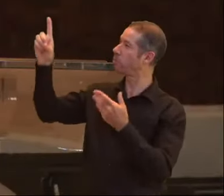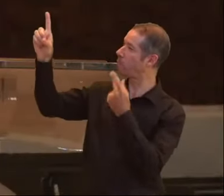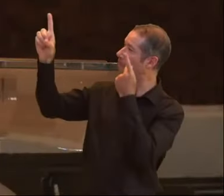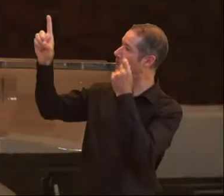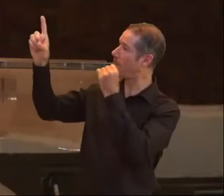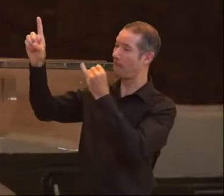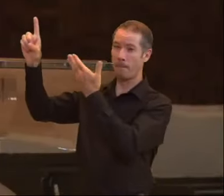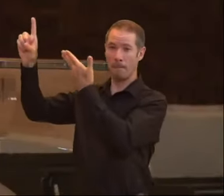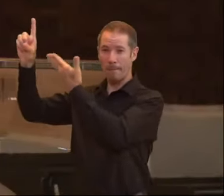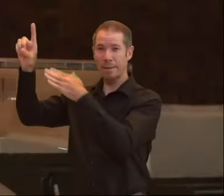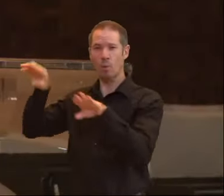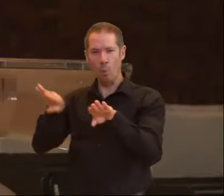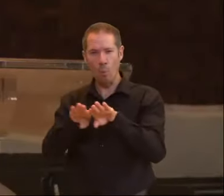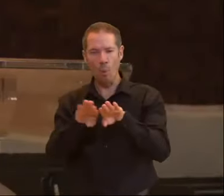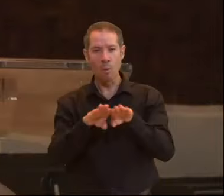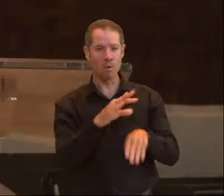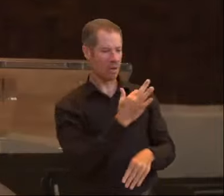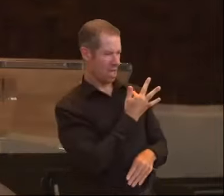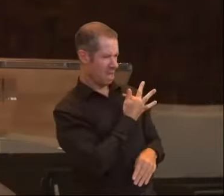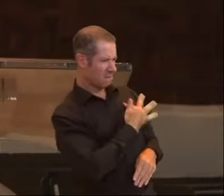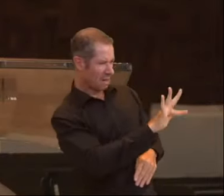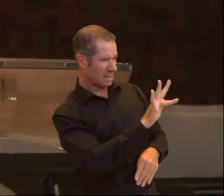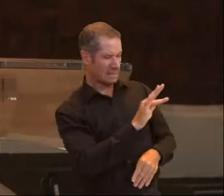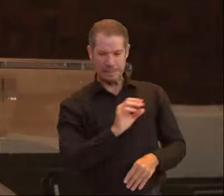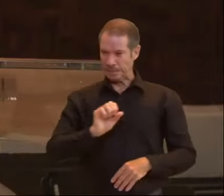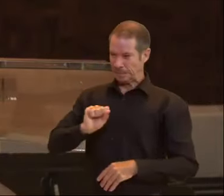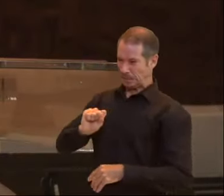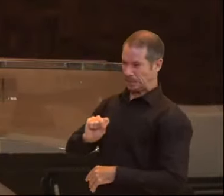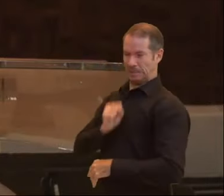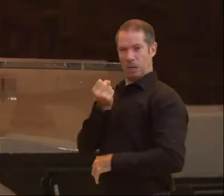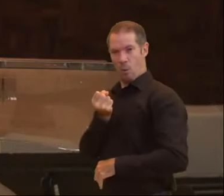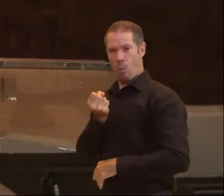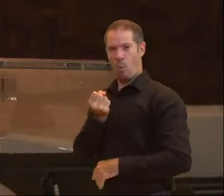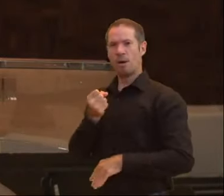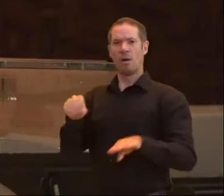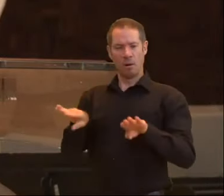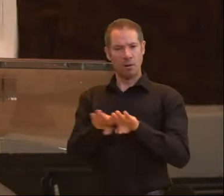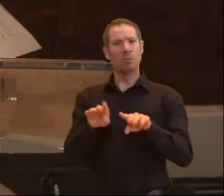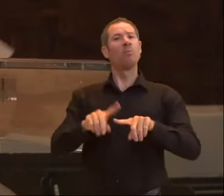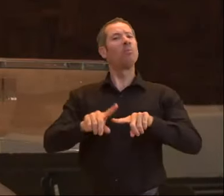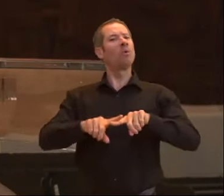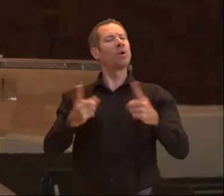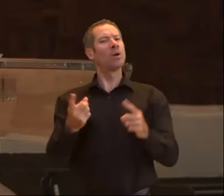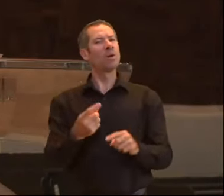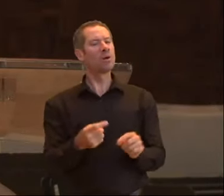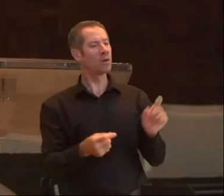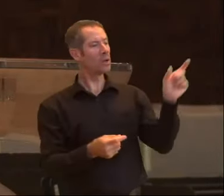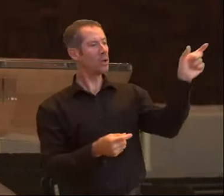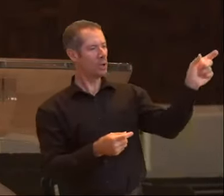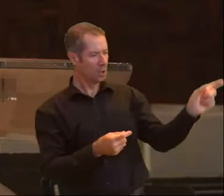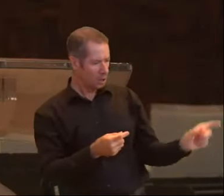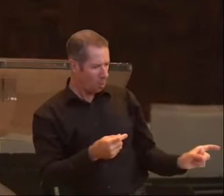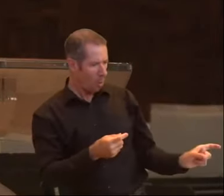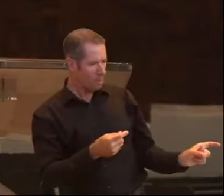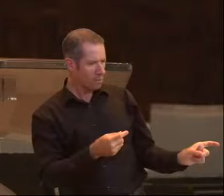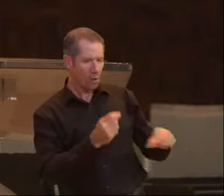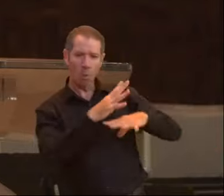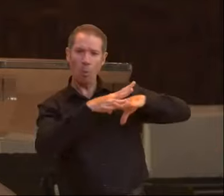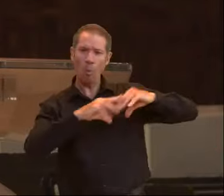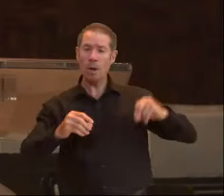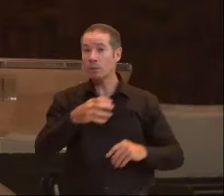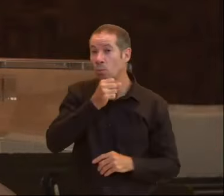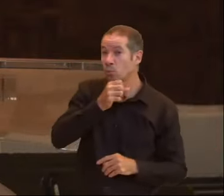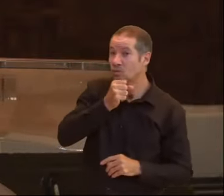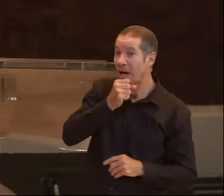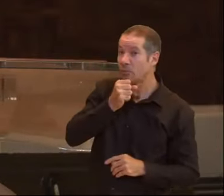E aqueles fariseus o odiavam. E odiavam também porque aquele homem fora curado no sábado,